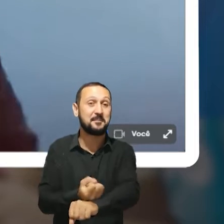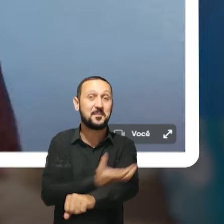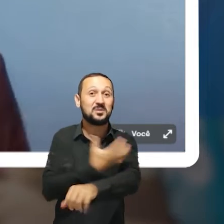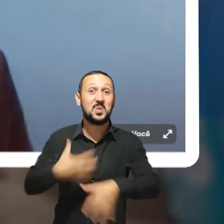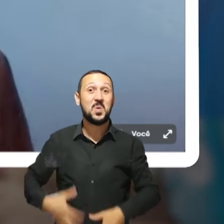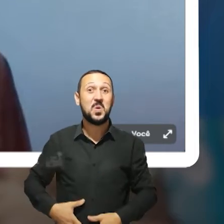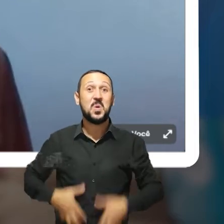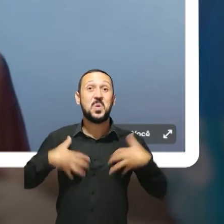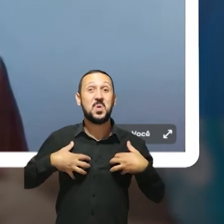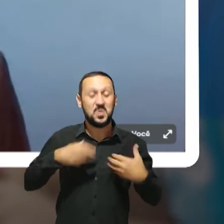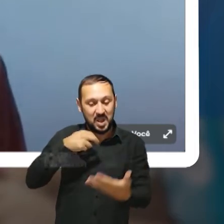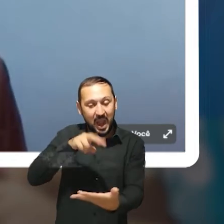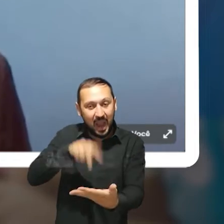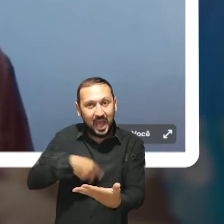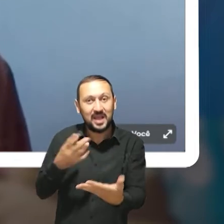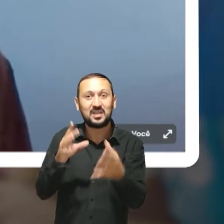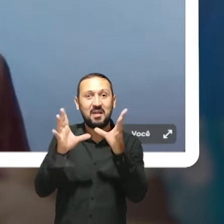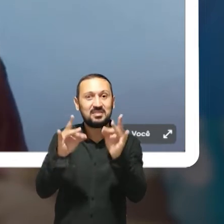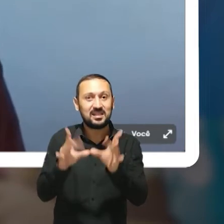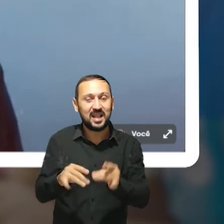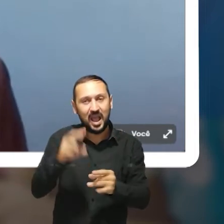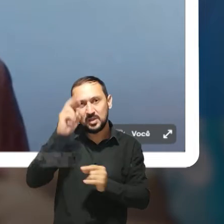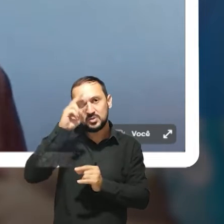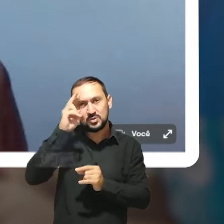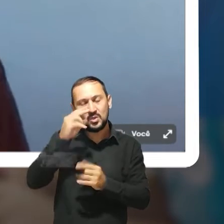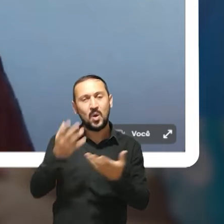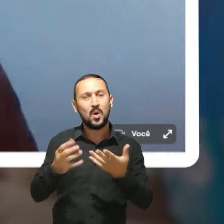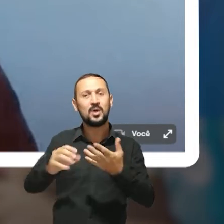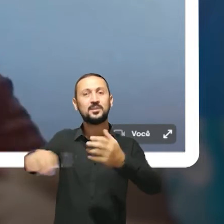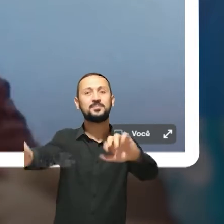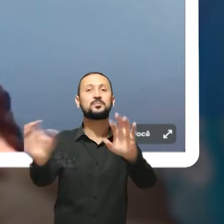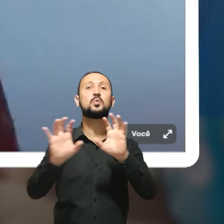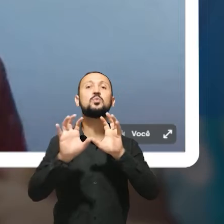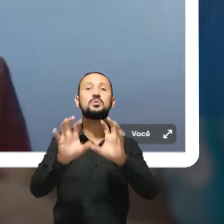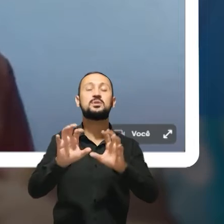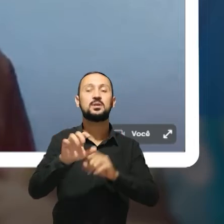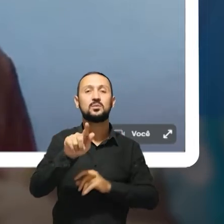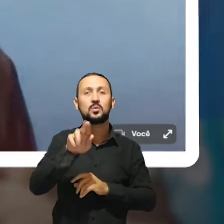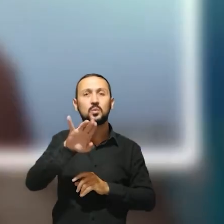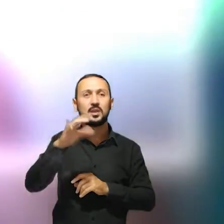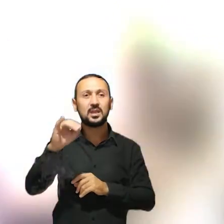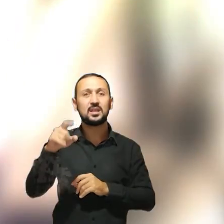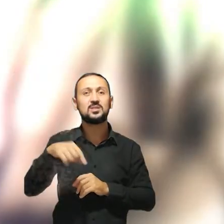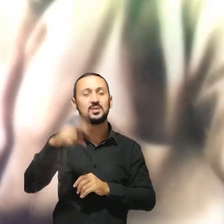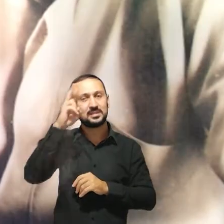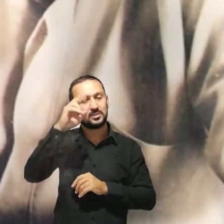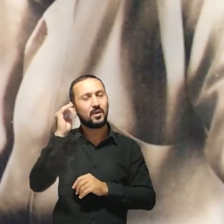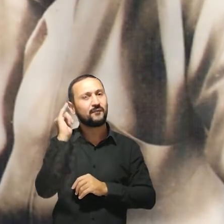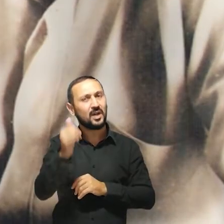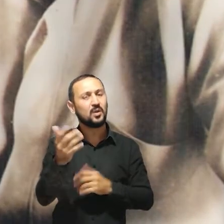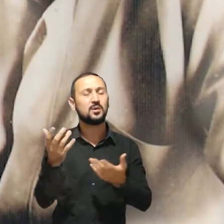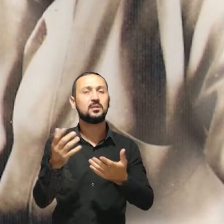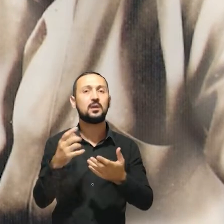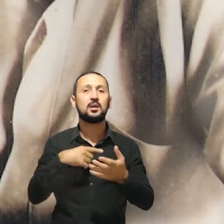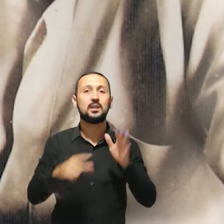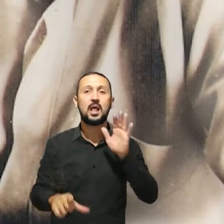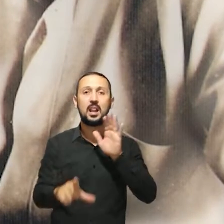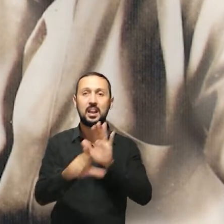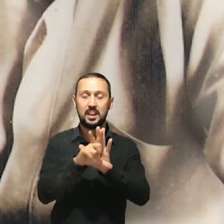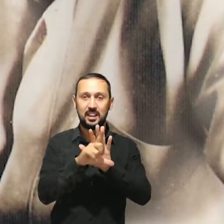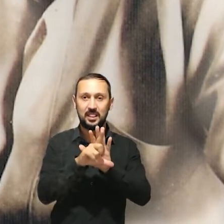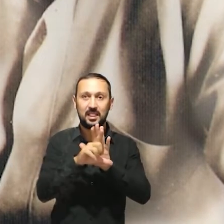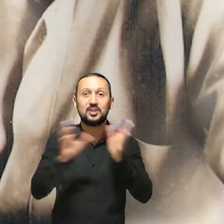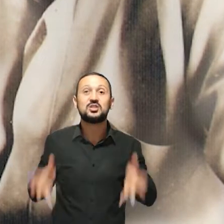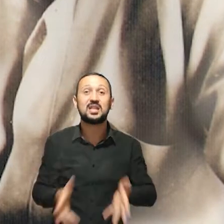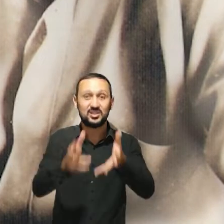aquele orgulho que eu estava tendo lendo o livro, a história do Guizo, a maneira como o Guizo contava aquela história, e aí veio a Lei